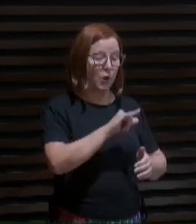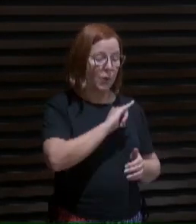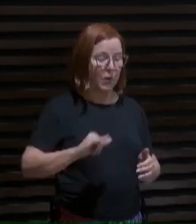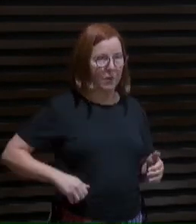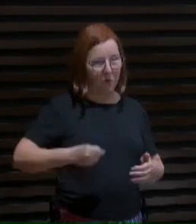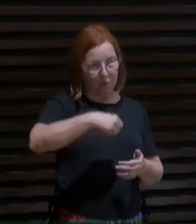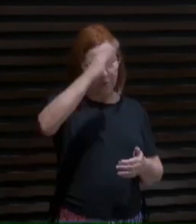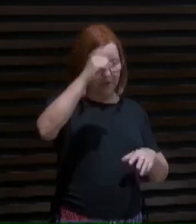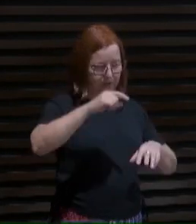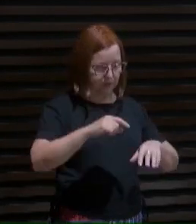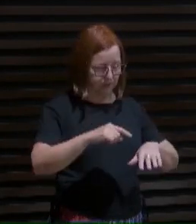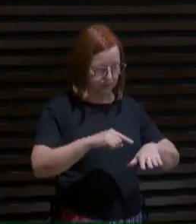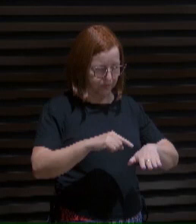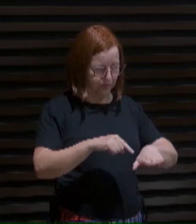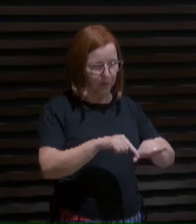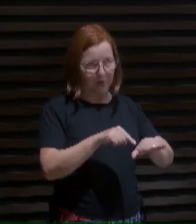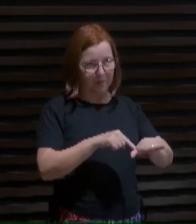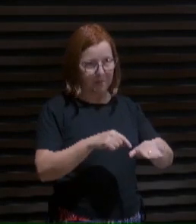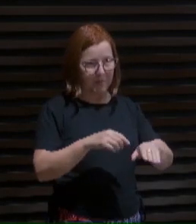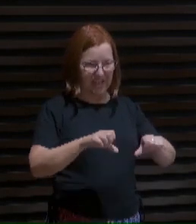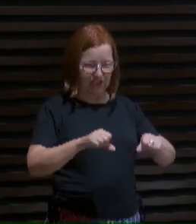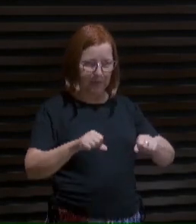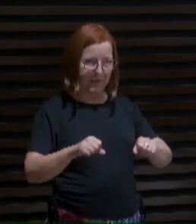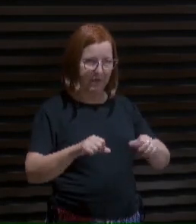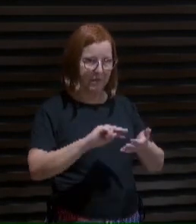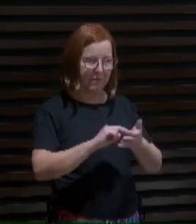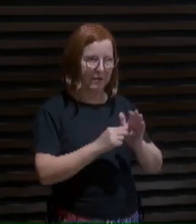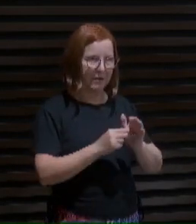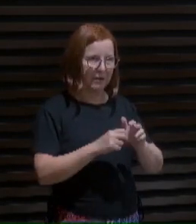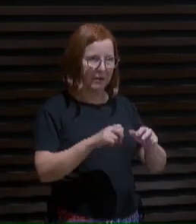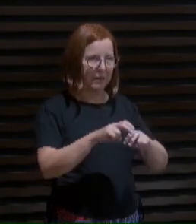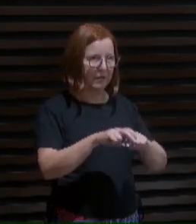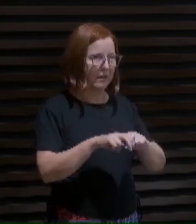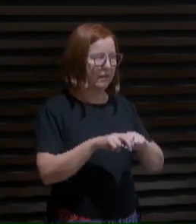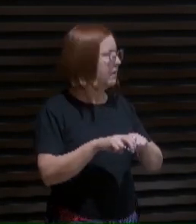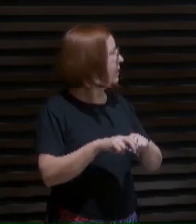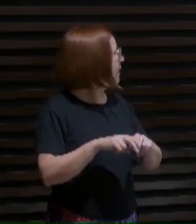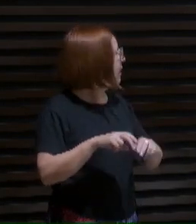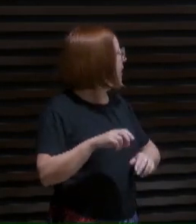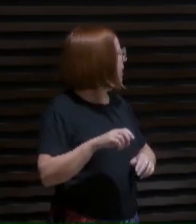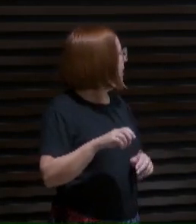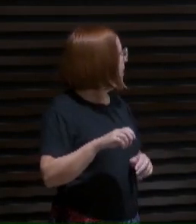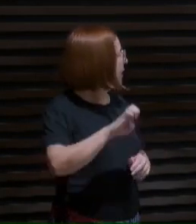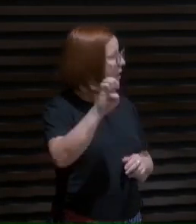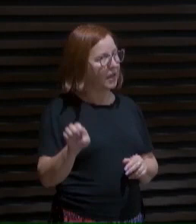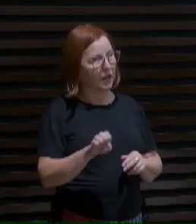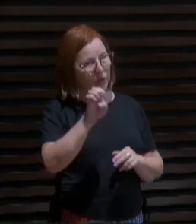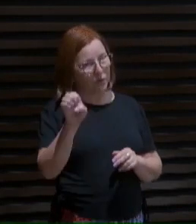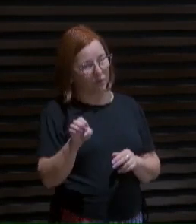pés de barro representado pela Europa e os